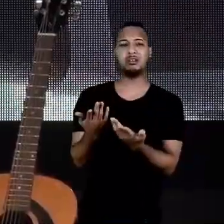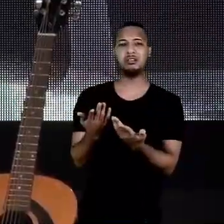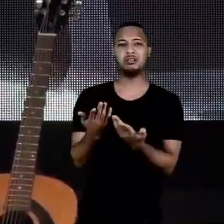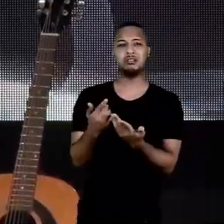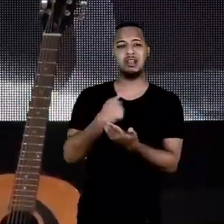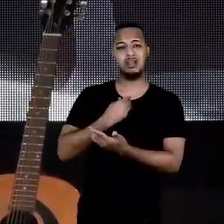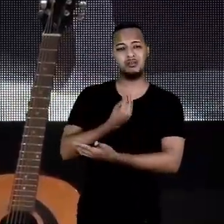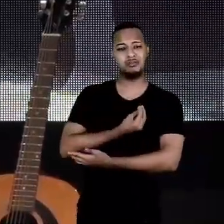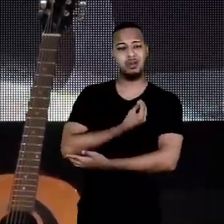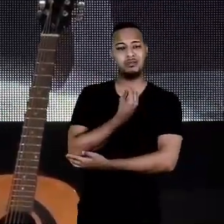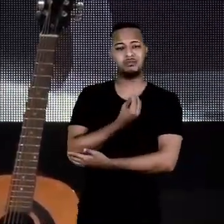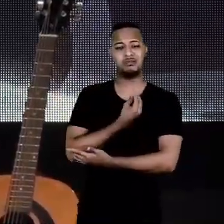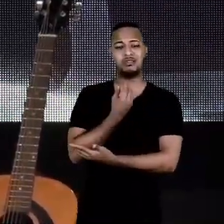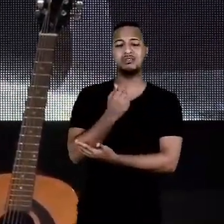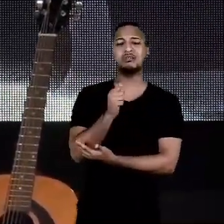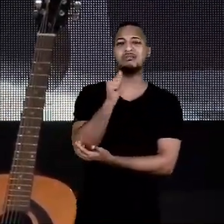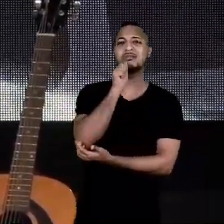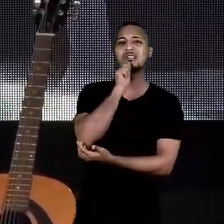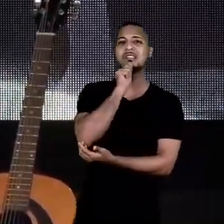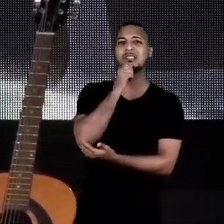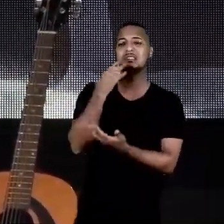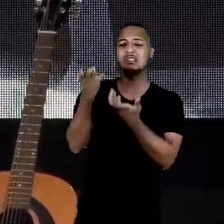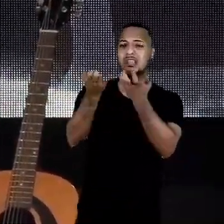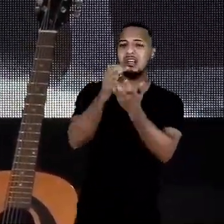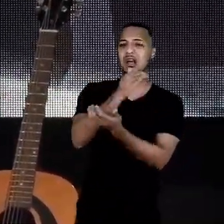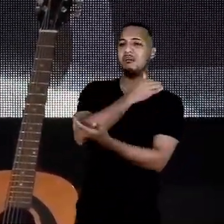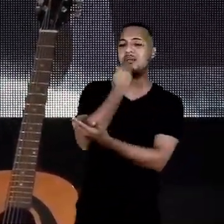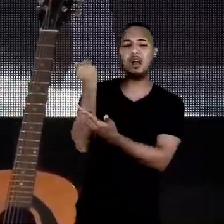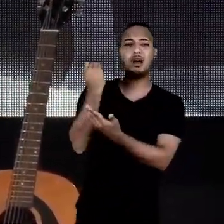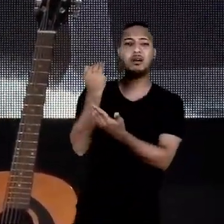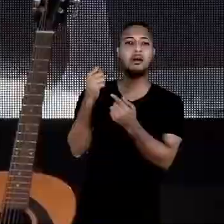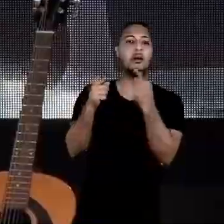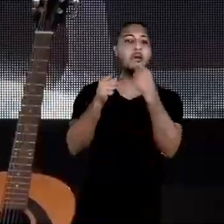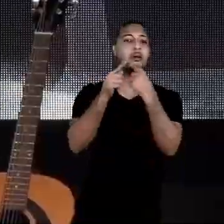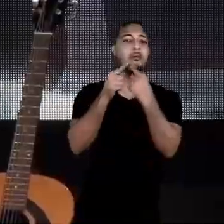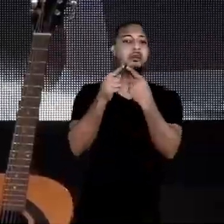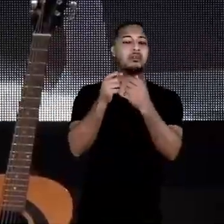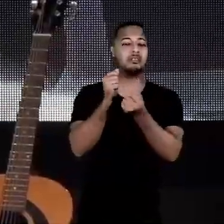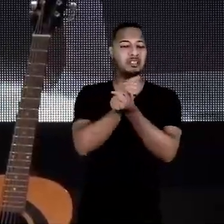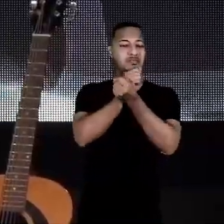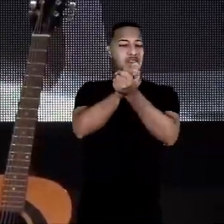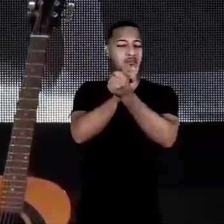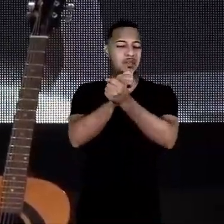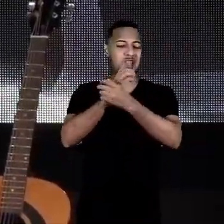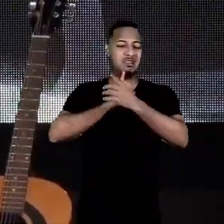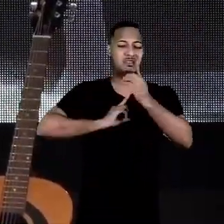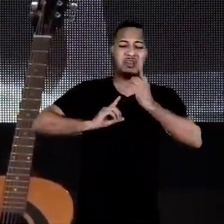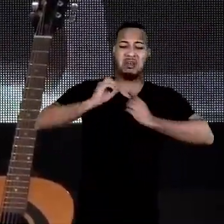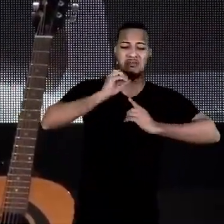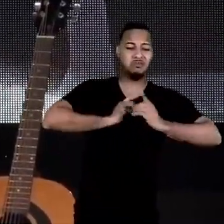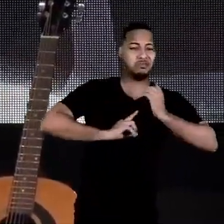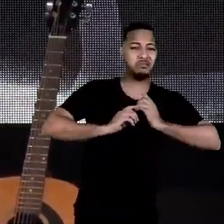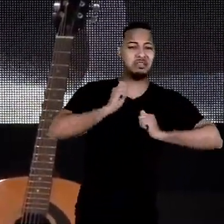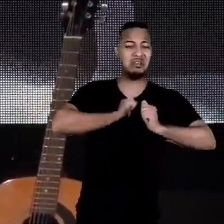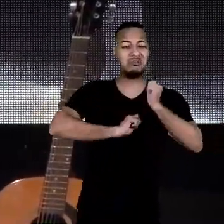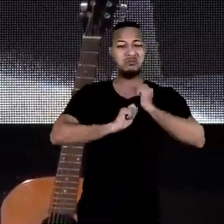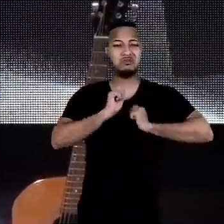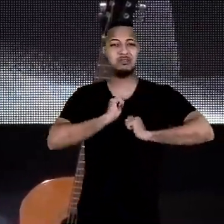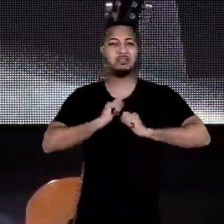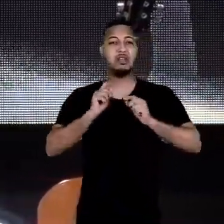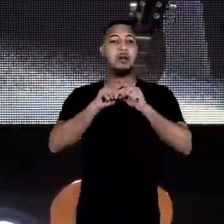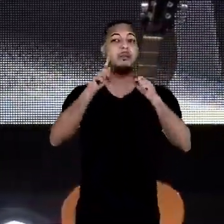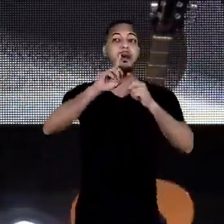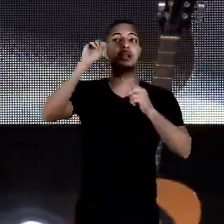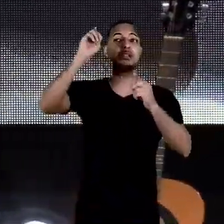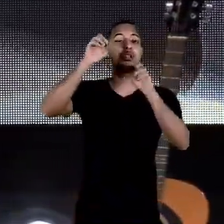eu ainda estou viva, eu ainda estou vivo. Sabe por quê? Porque você estava preso. Deixa eu te dizer, Deus nos libertou